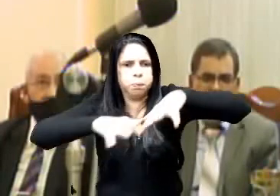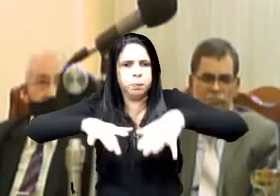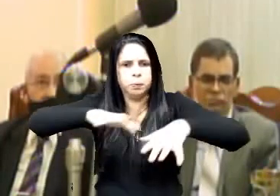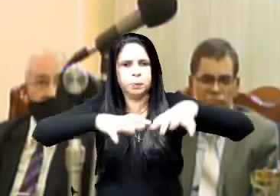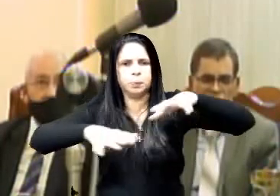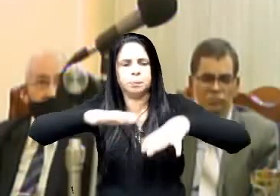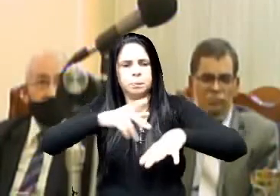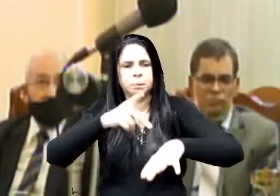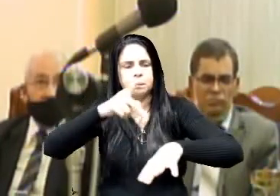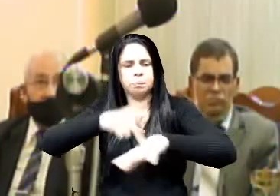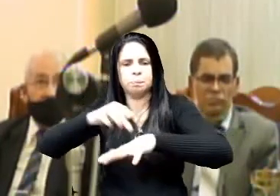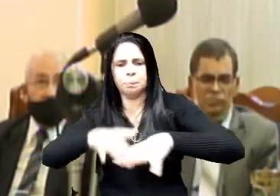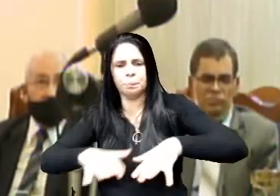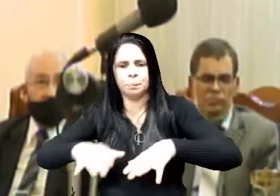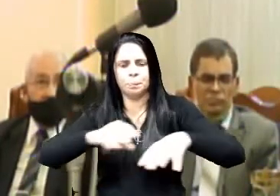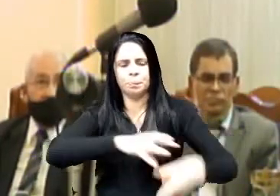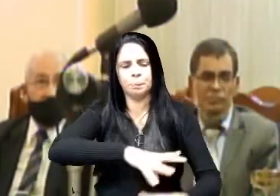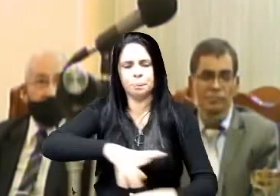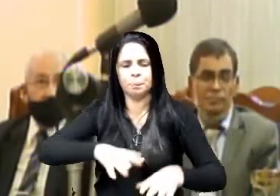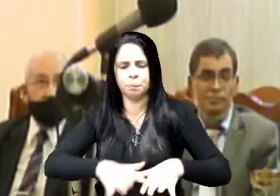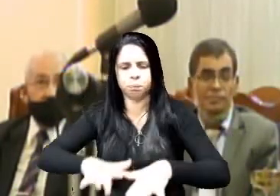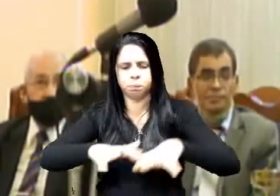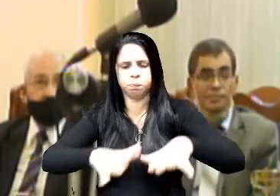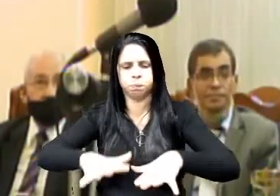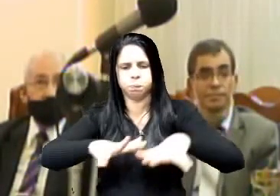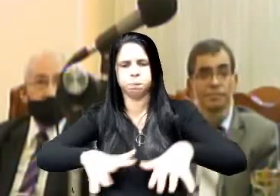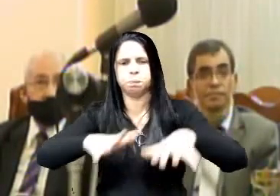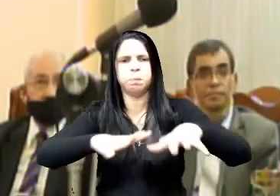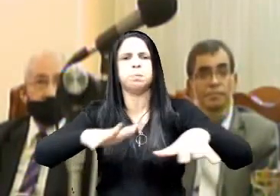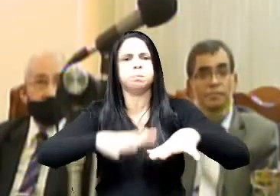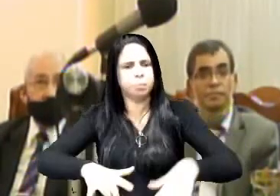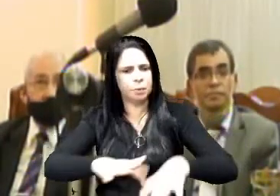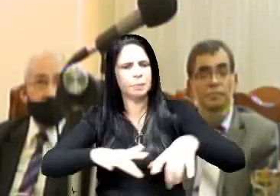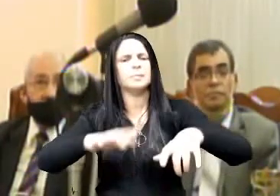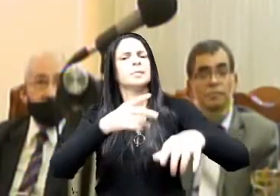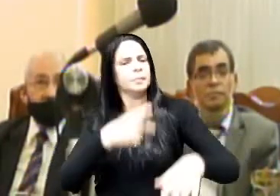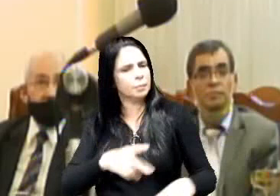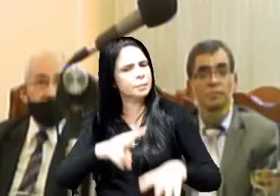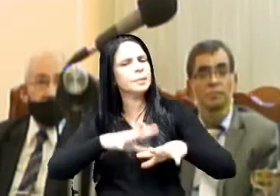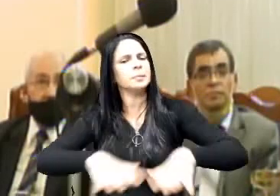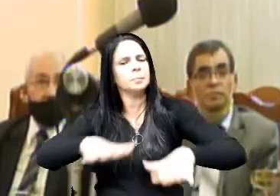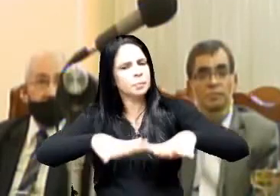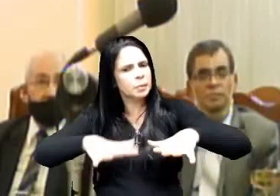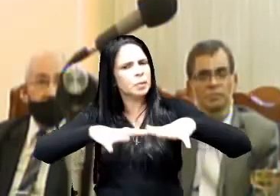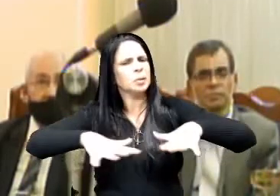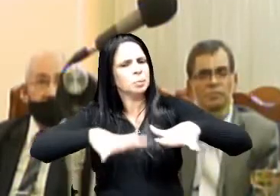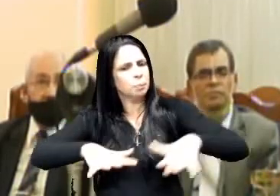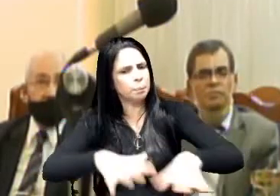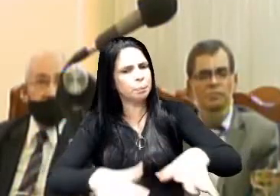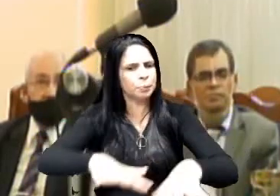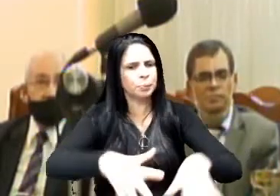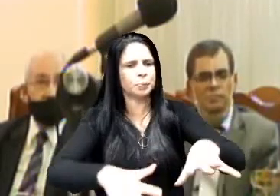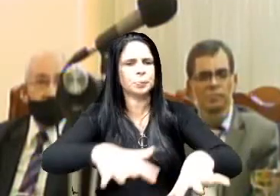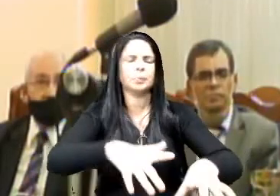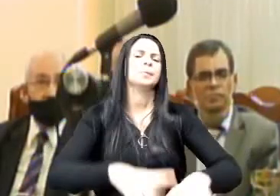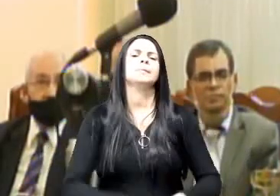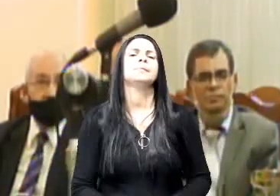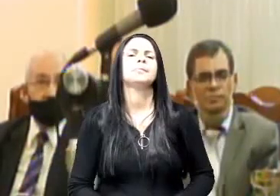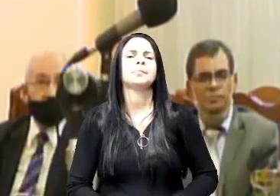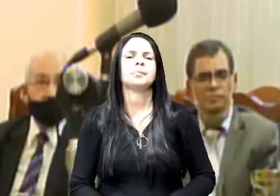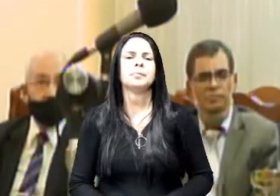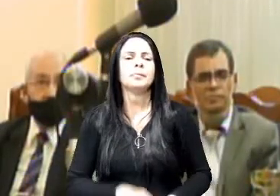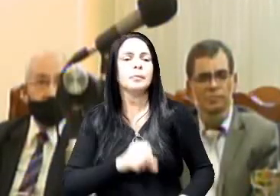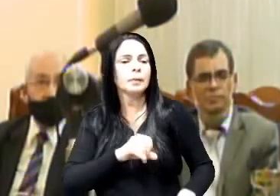tremer. Vai tremer. Vai tremer. Vai tremer. Se